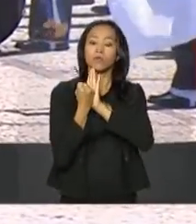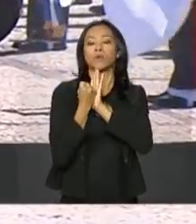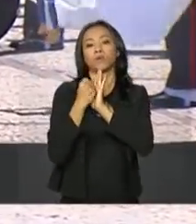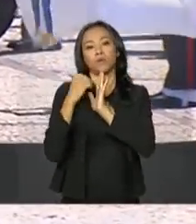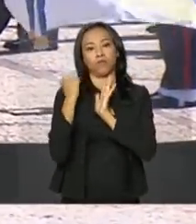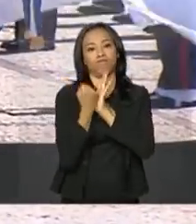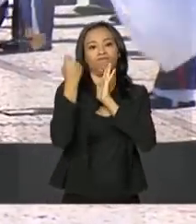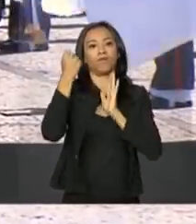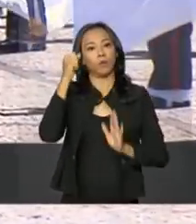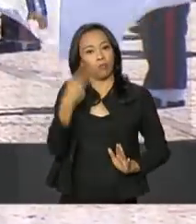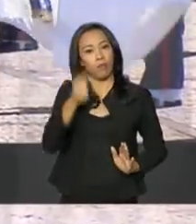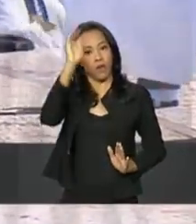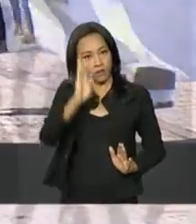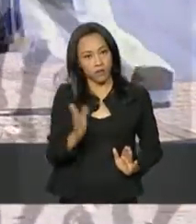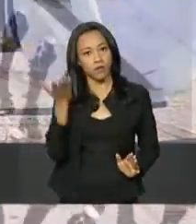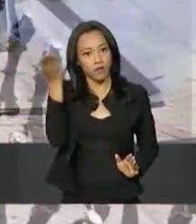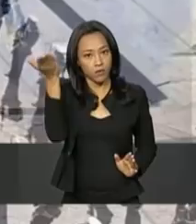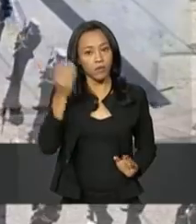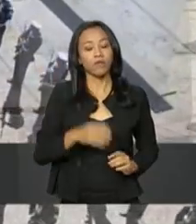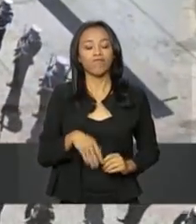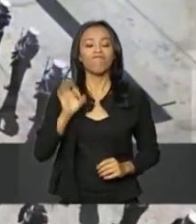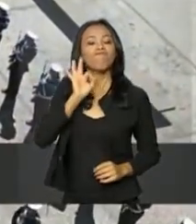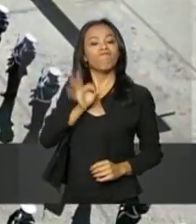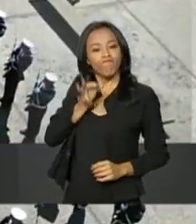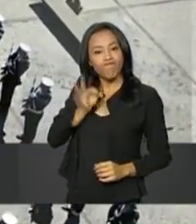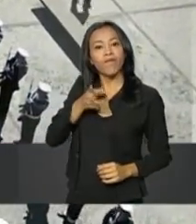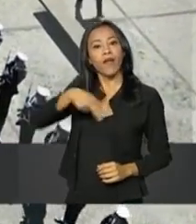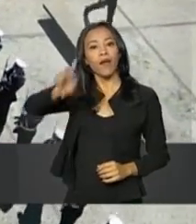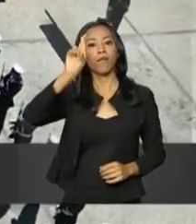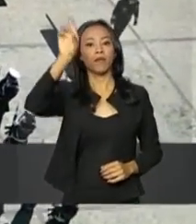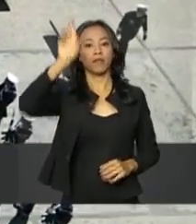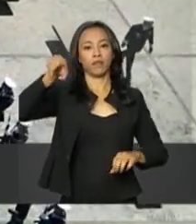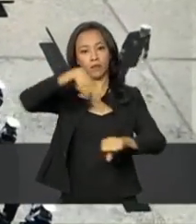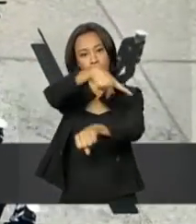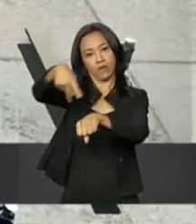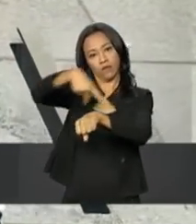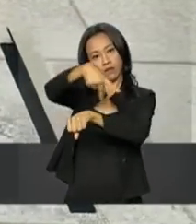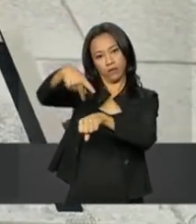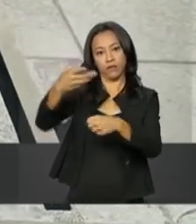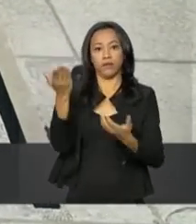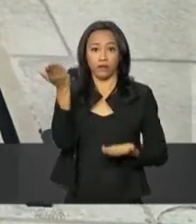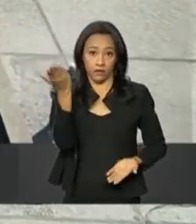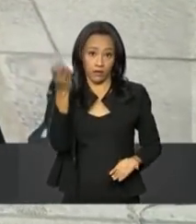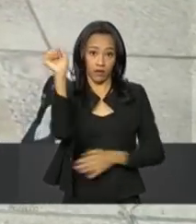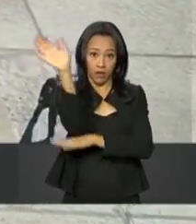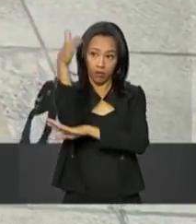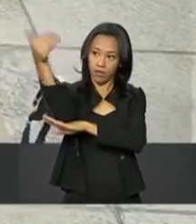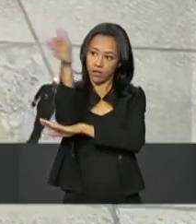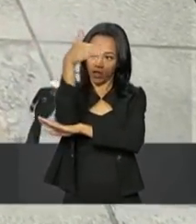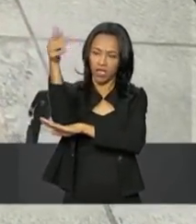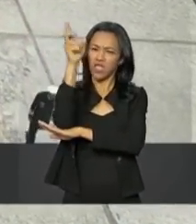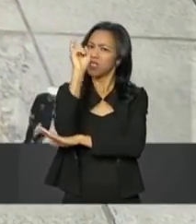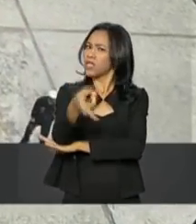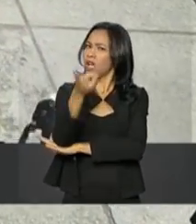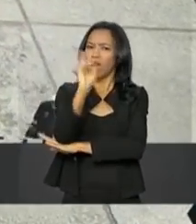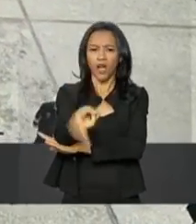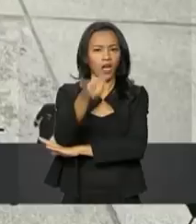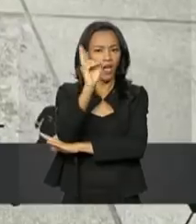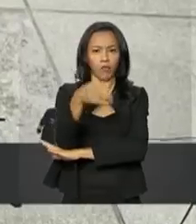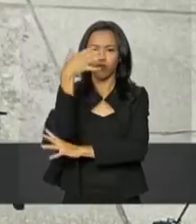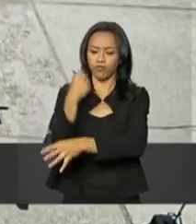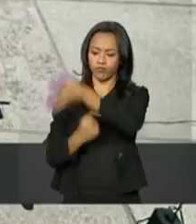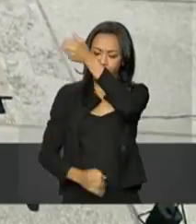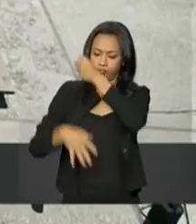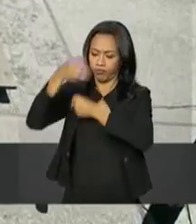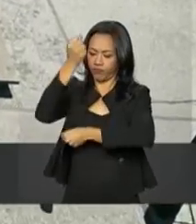país. Isso mesmo, Mara. Ela representa a nossa nação e ela fica sempre permanentemente içada no mastro aqui